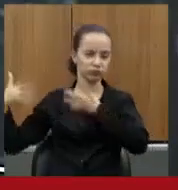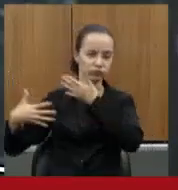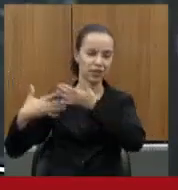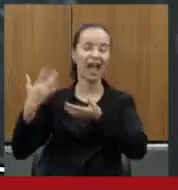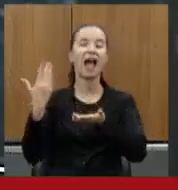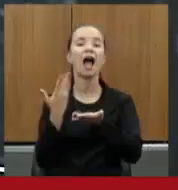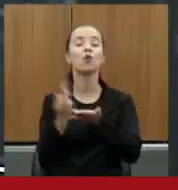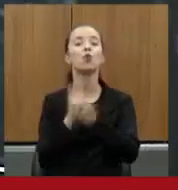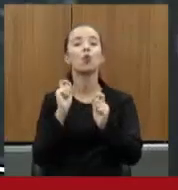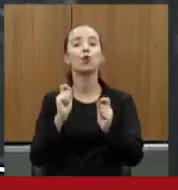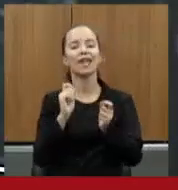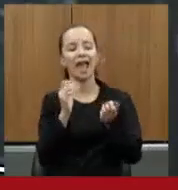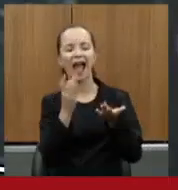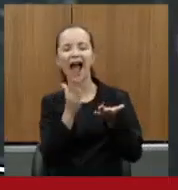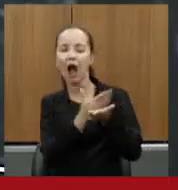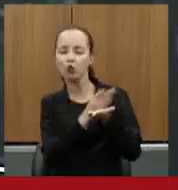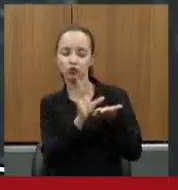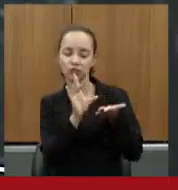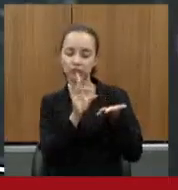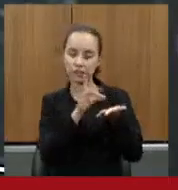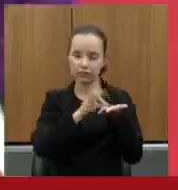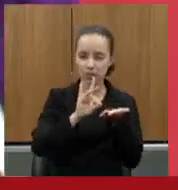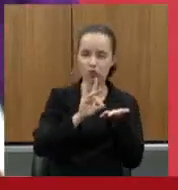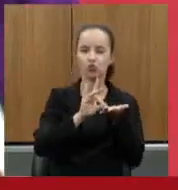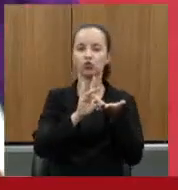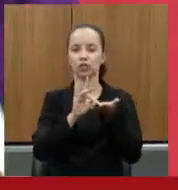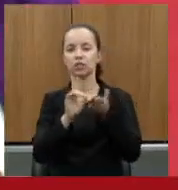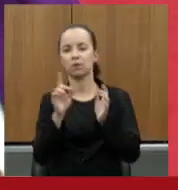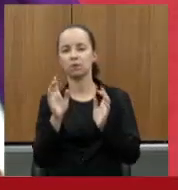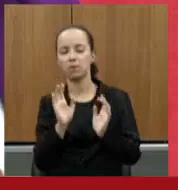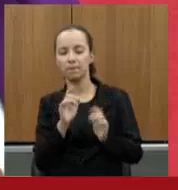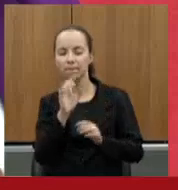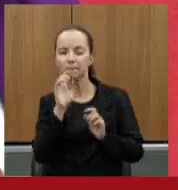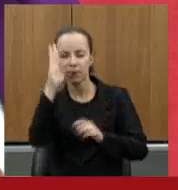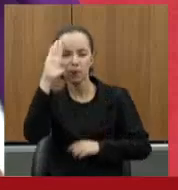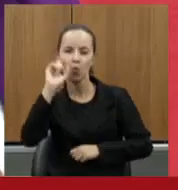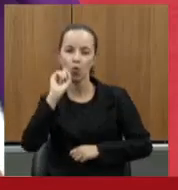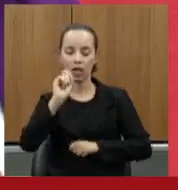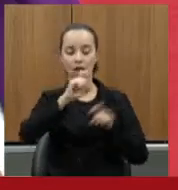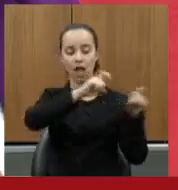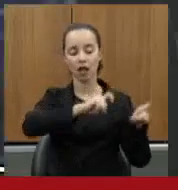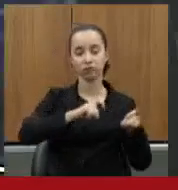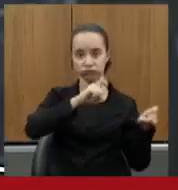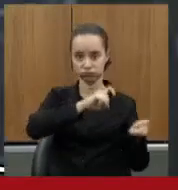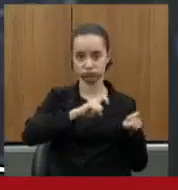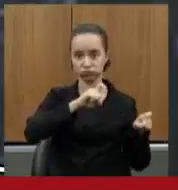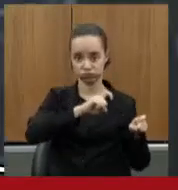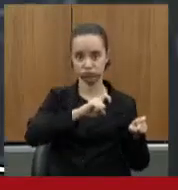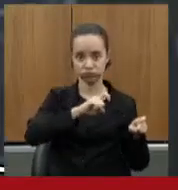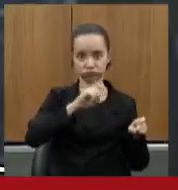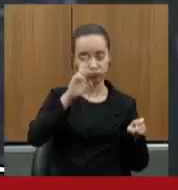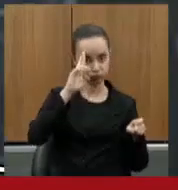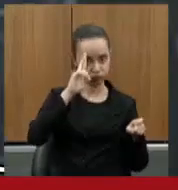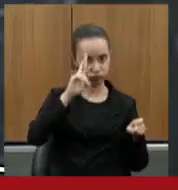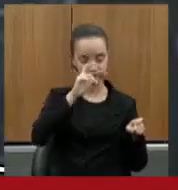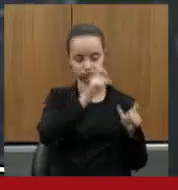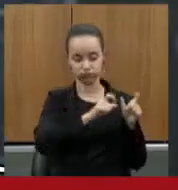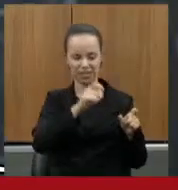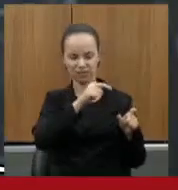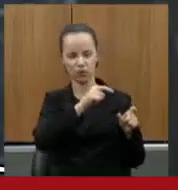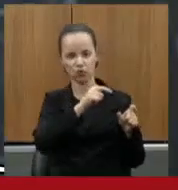inimigos. Inimigos escravocratas, financistas, latifundiários. E essas pessoas foram